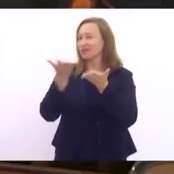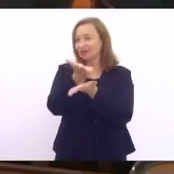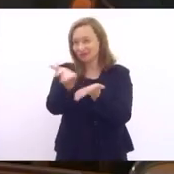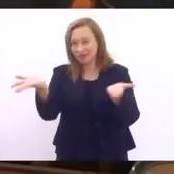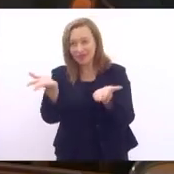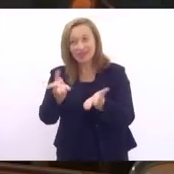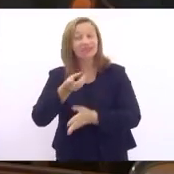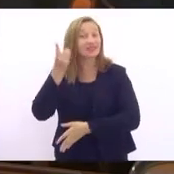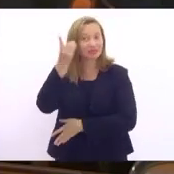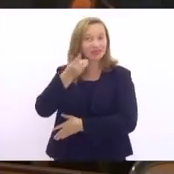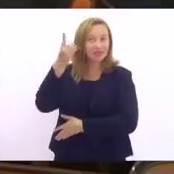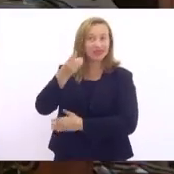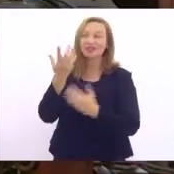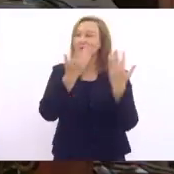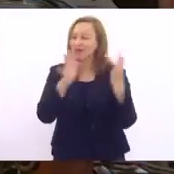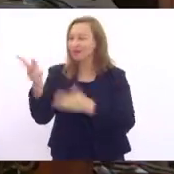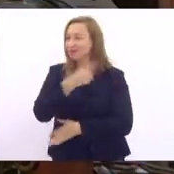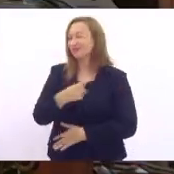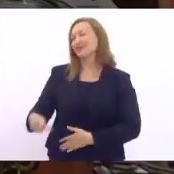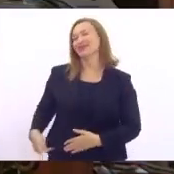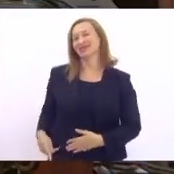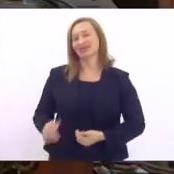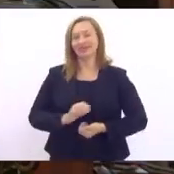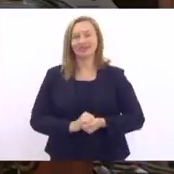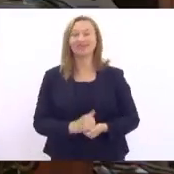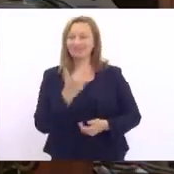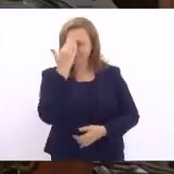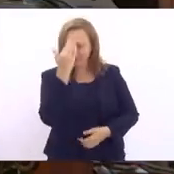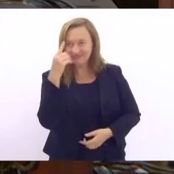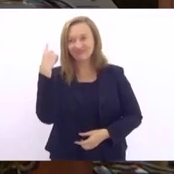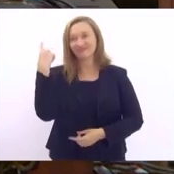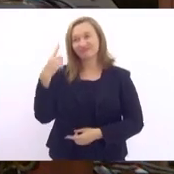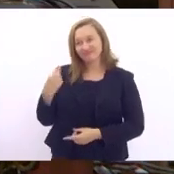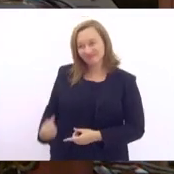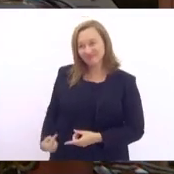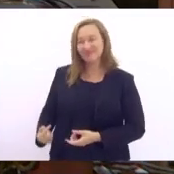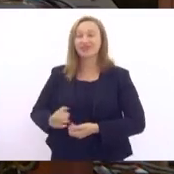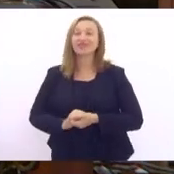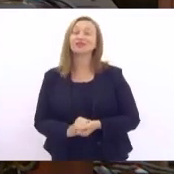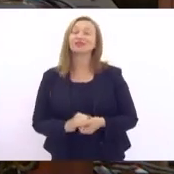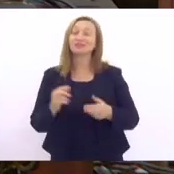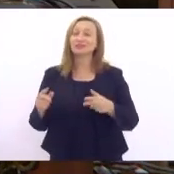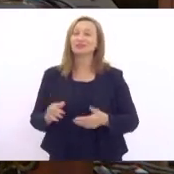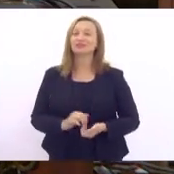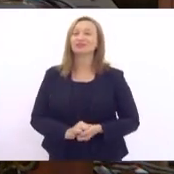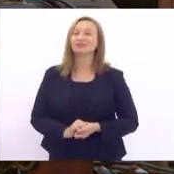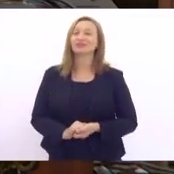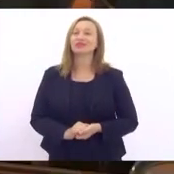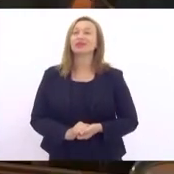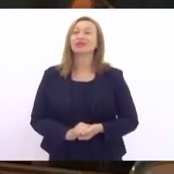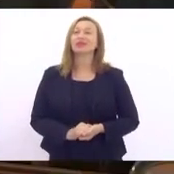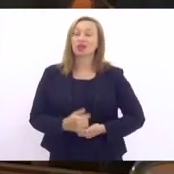presidente. Obrigado, Dani. Próximo orador inscrito. Sou deputado, eu. Deputado Tiaju.